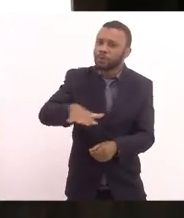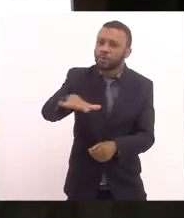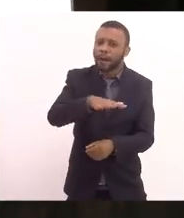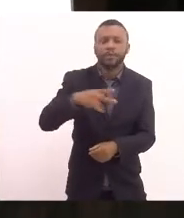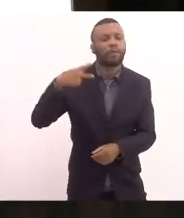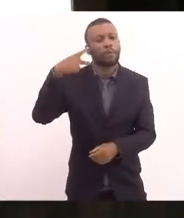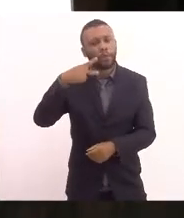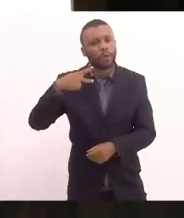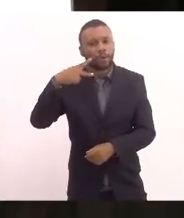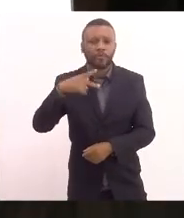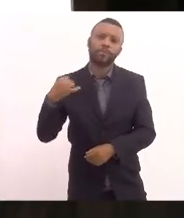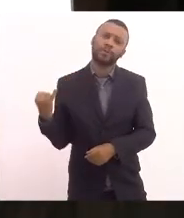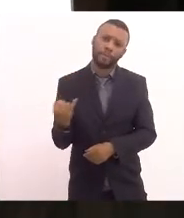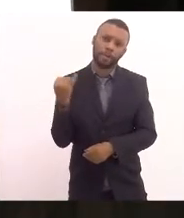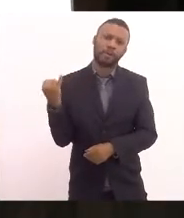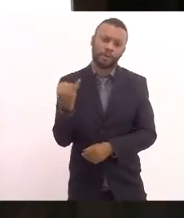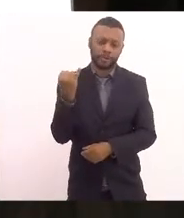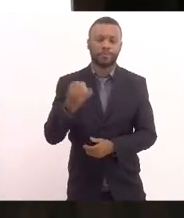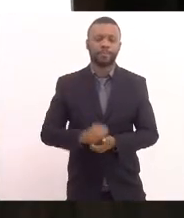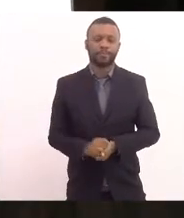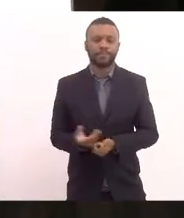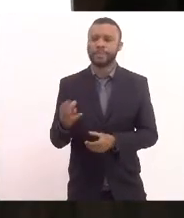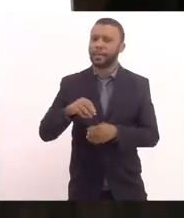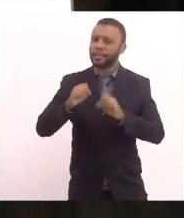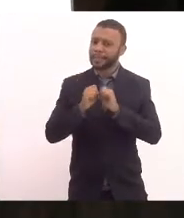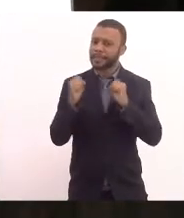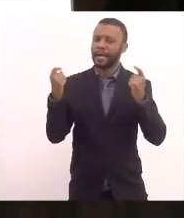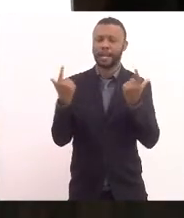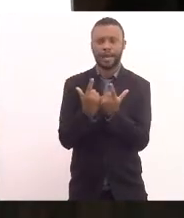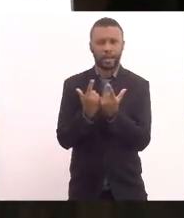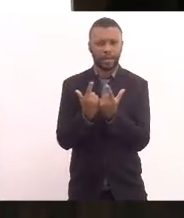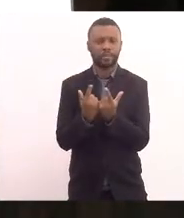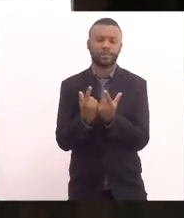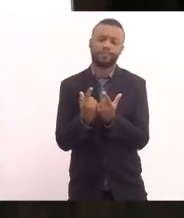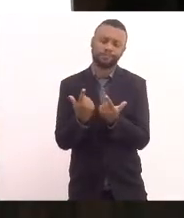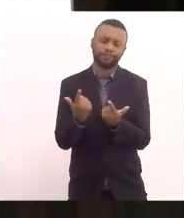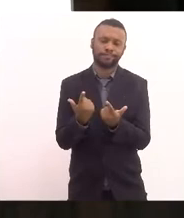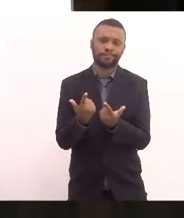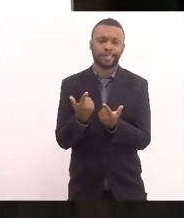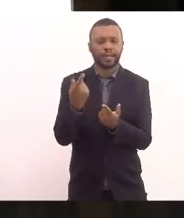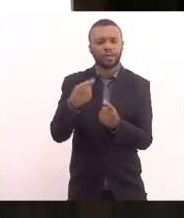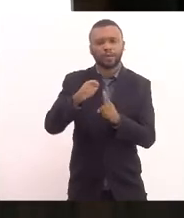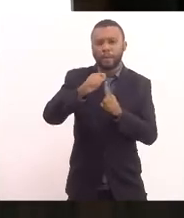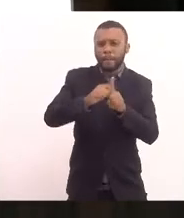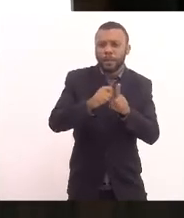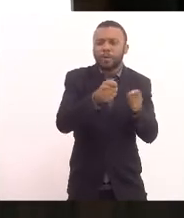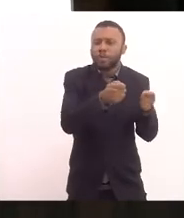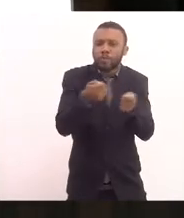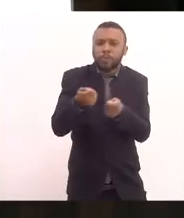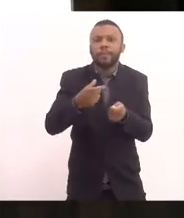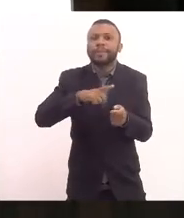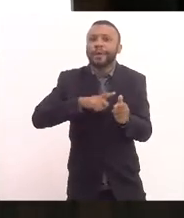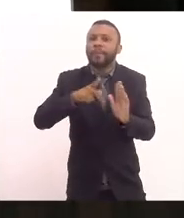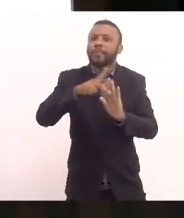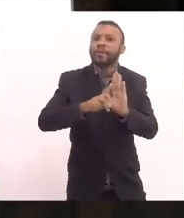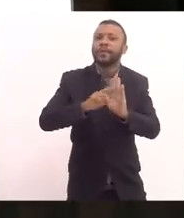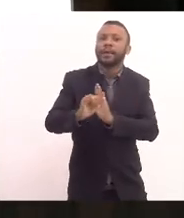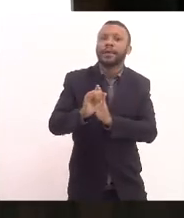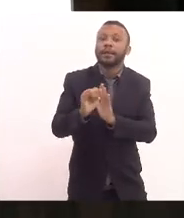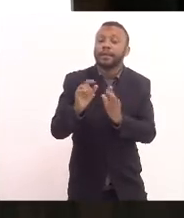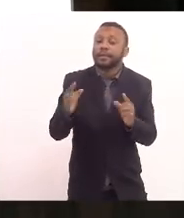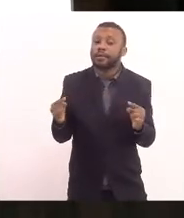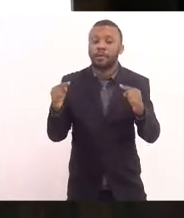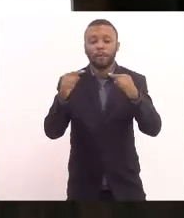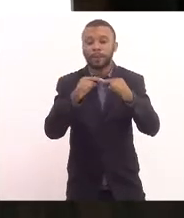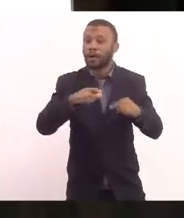políticos necessários. Aqui dentro dessa casa, Sônia, todo mês tem um projeto de lei da área da saúde, todo mês não,